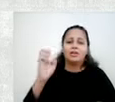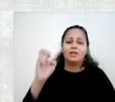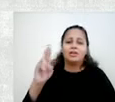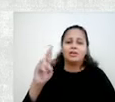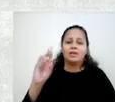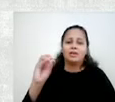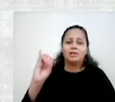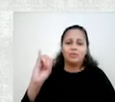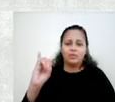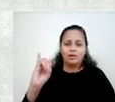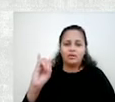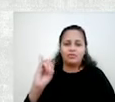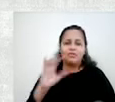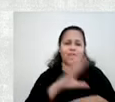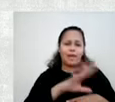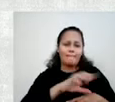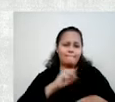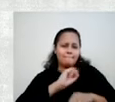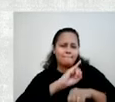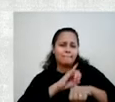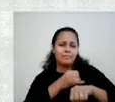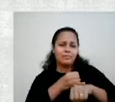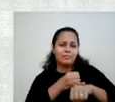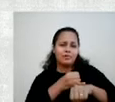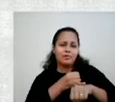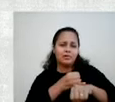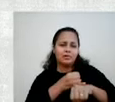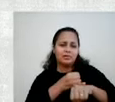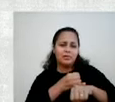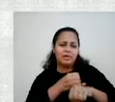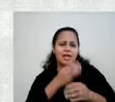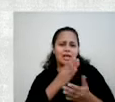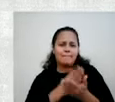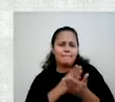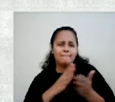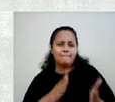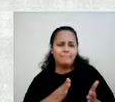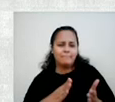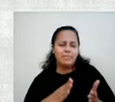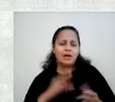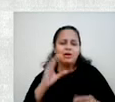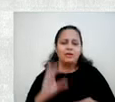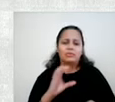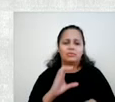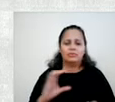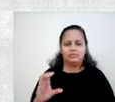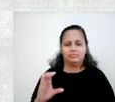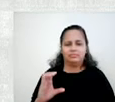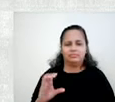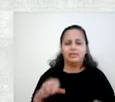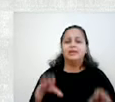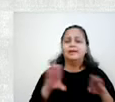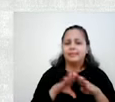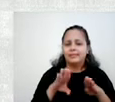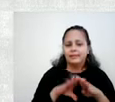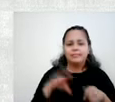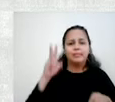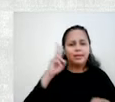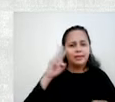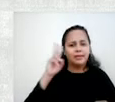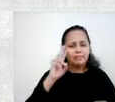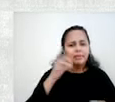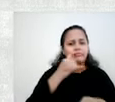retomou Jerusalém e foi capaz de deter outros avanços dos cristãos. Saladino também é relembrado como